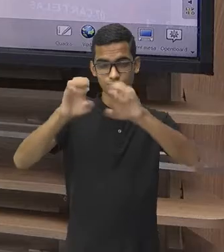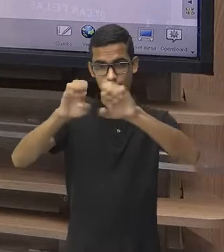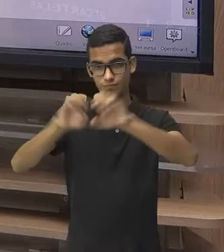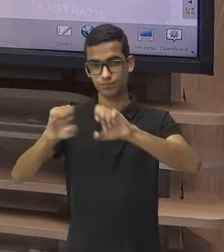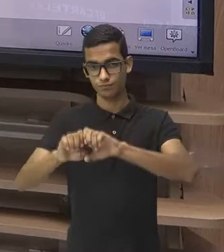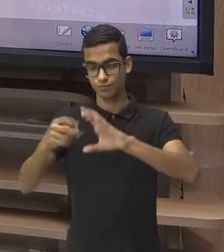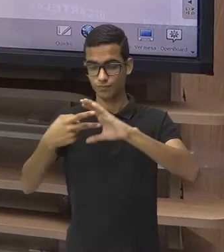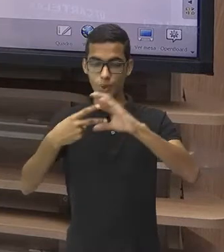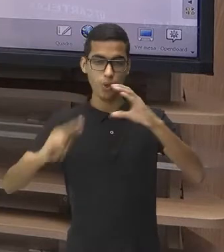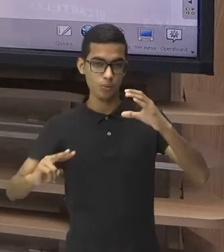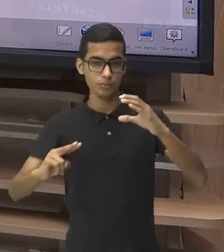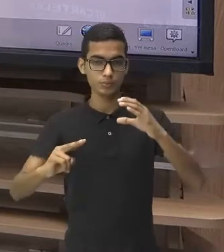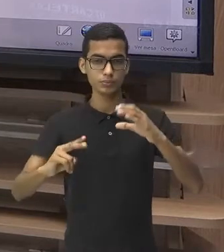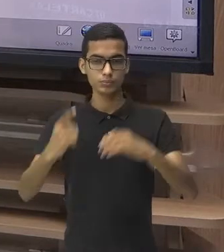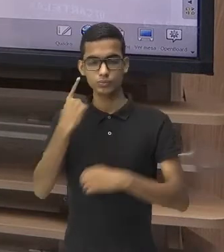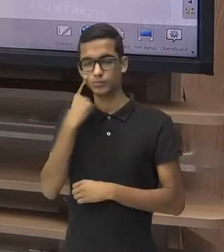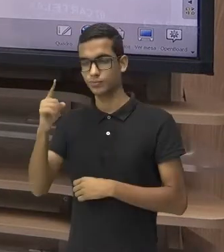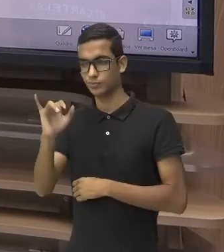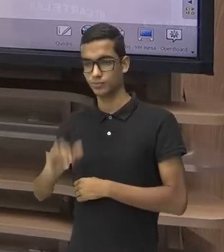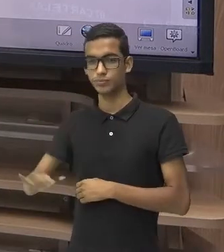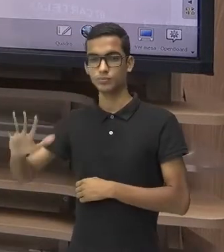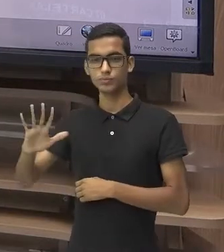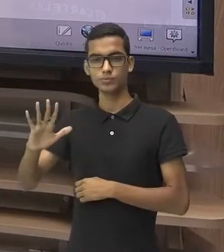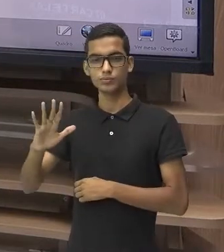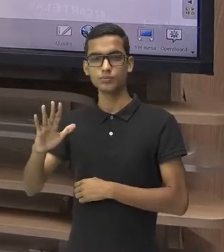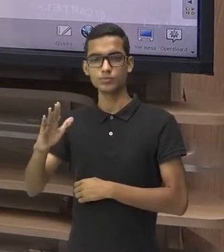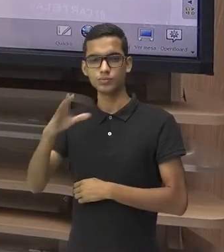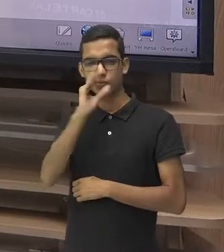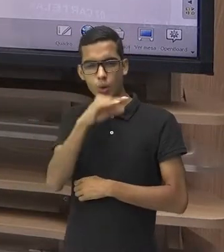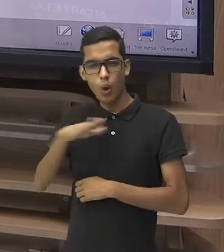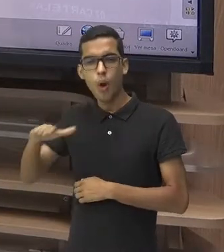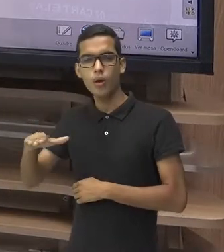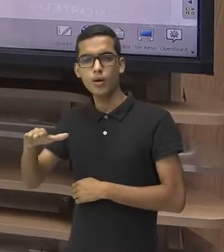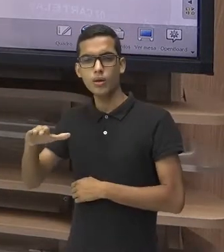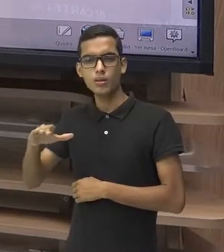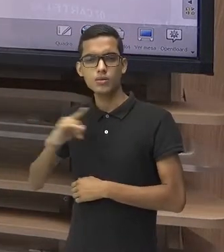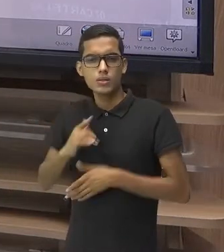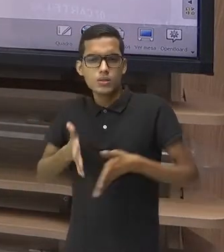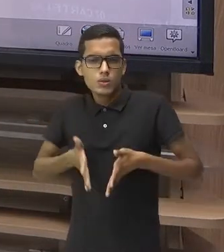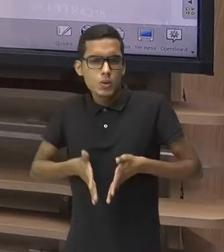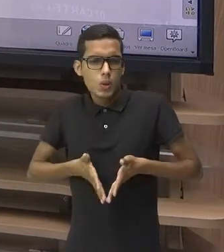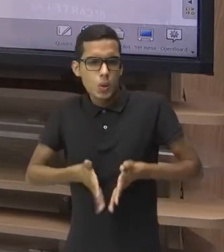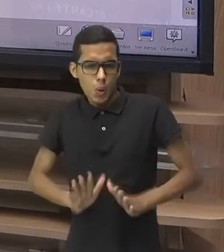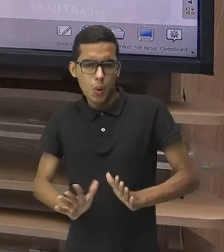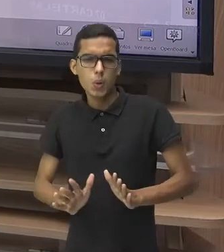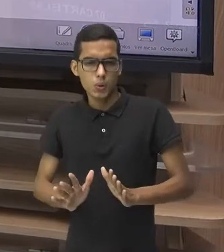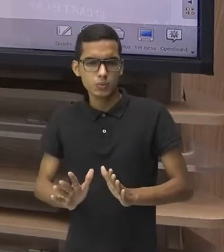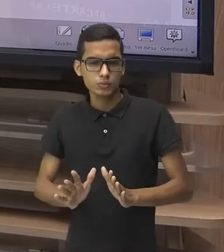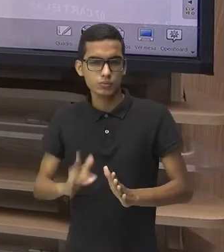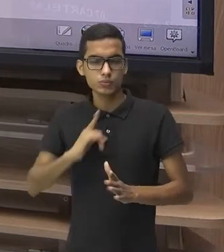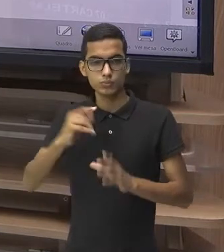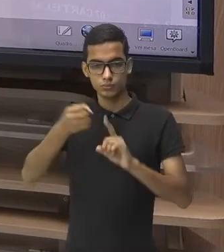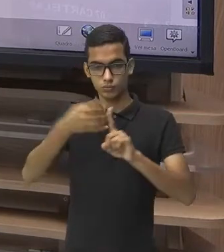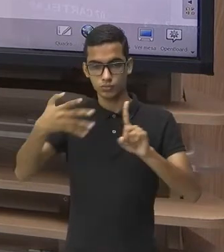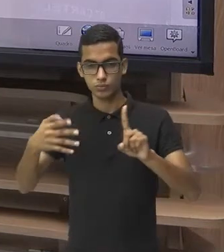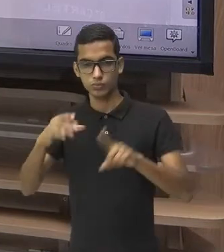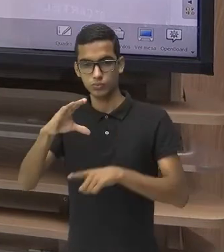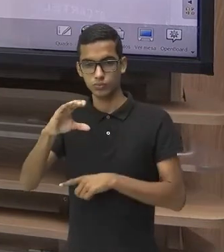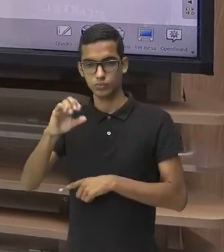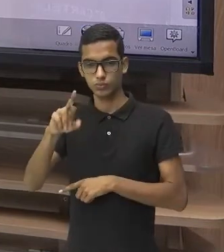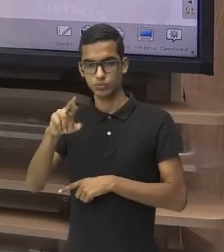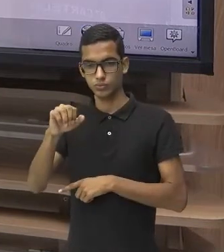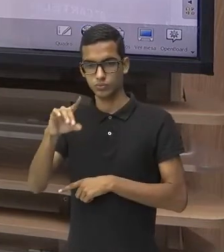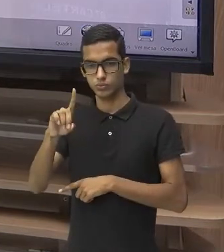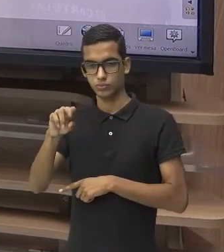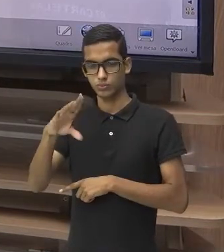estrutural, tá? Então, a gente tem aqui as imagens que mostram pra gente, né, crianças que nasceram ali com a síndrome do cri do chá. E aí, o que